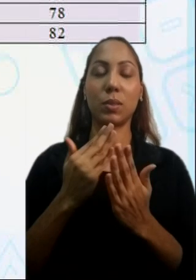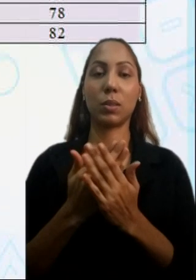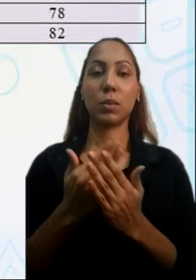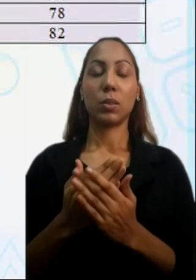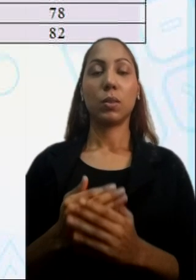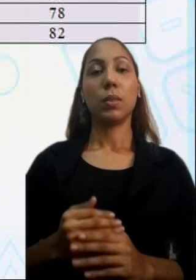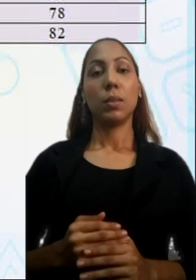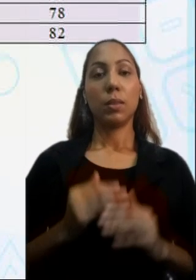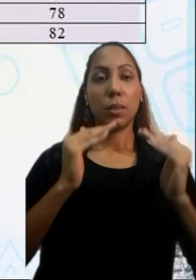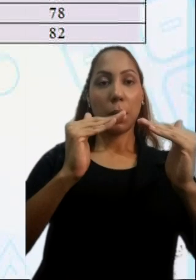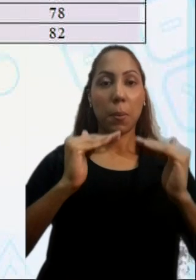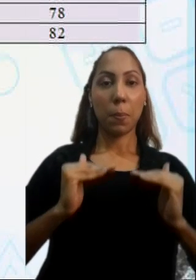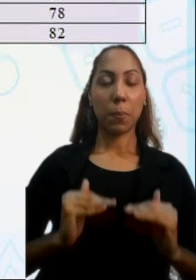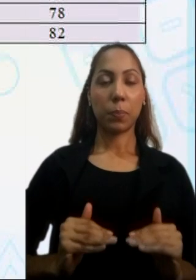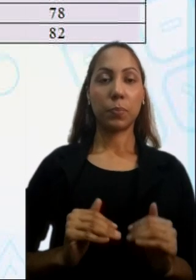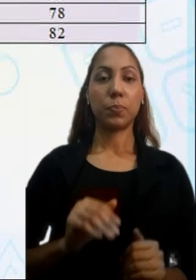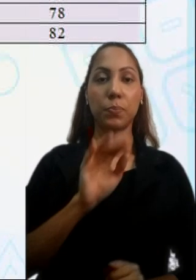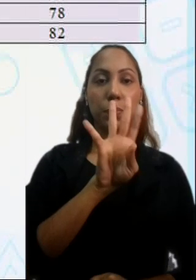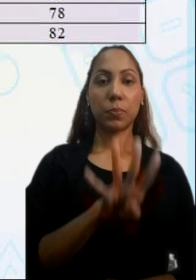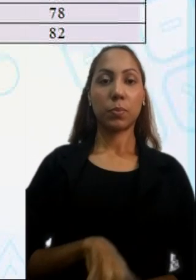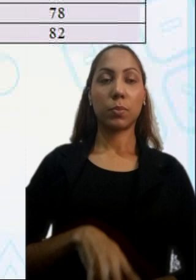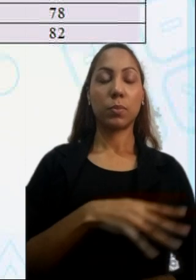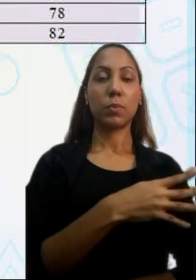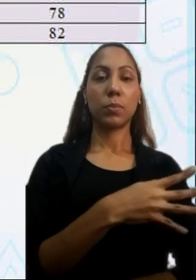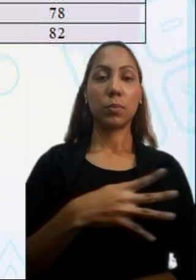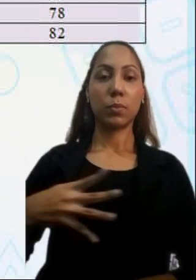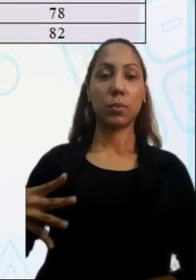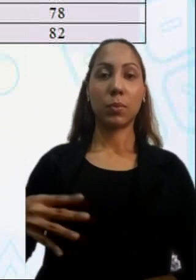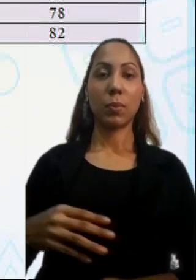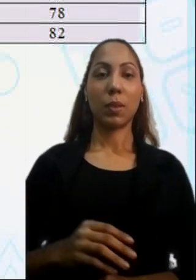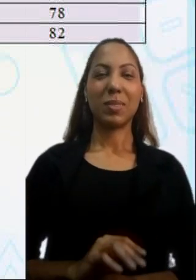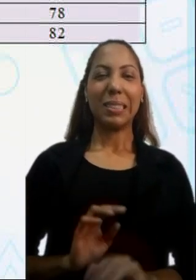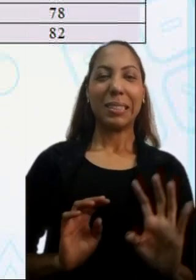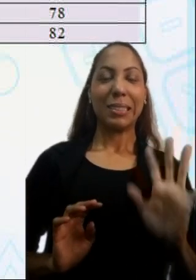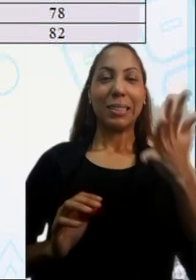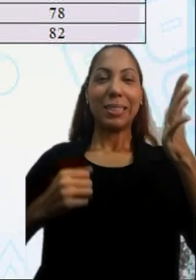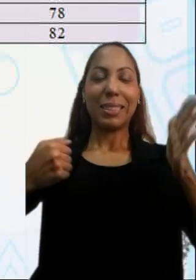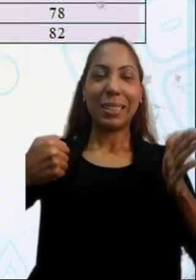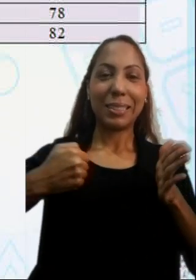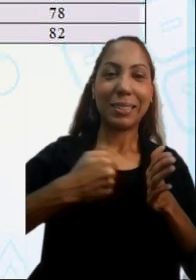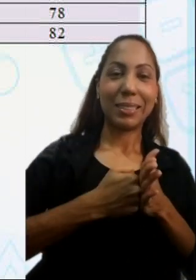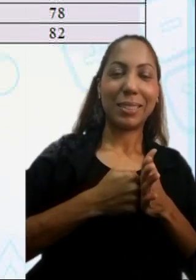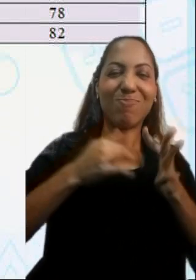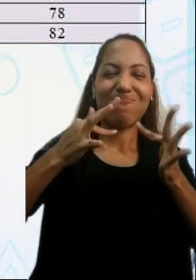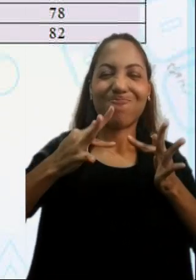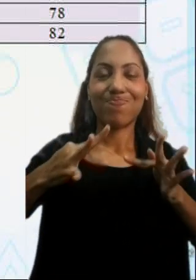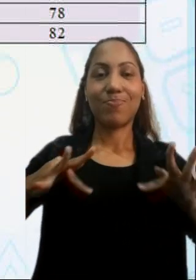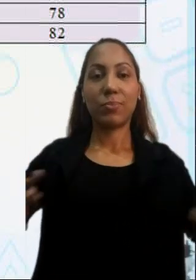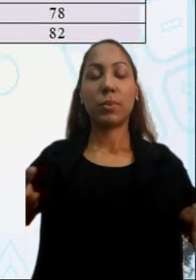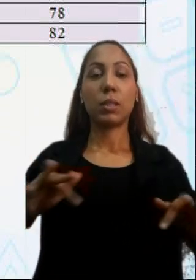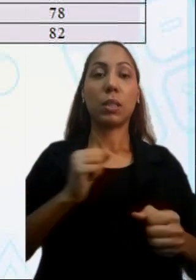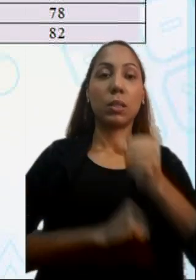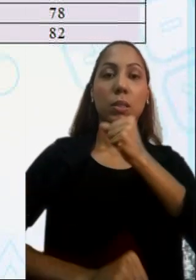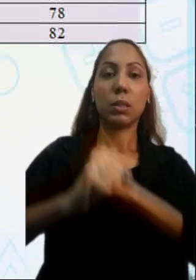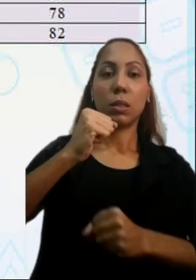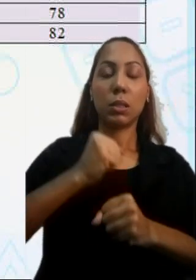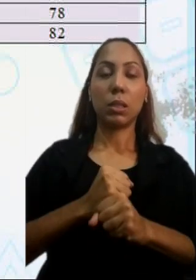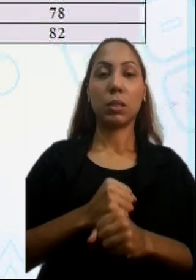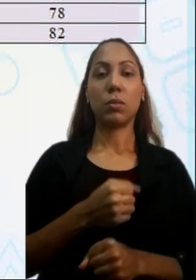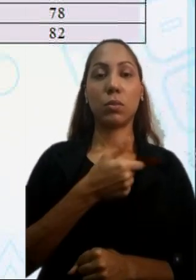temos essa tabela que nos fala sobre tipos de acidentes que mais machucaram em